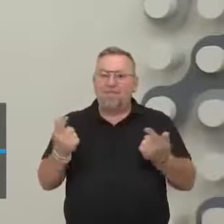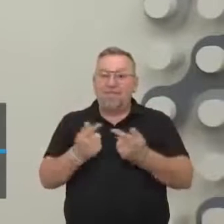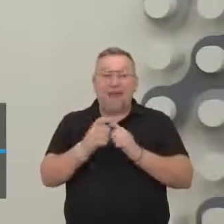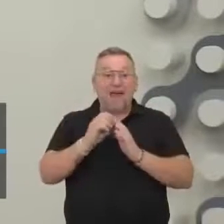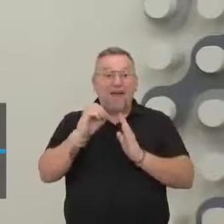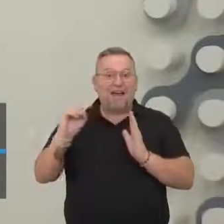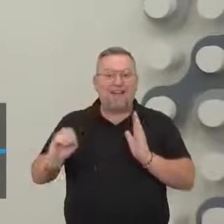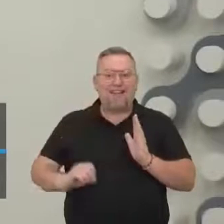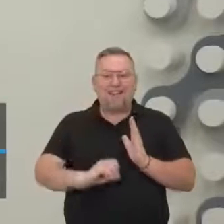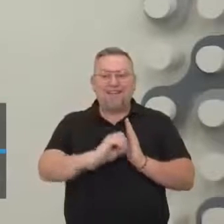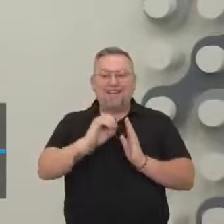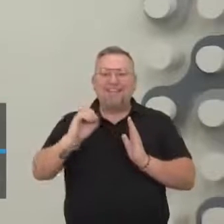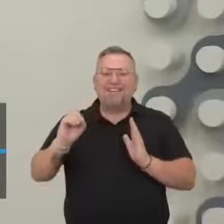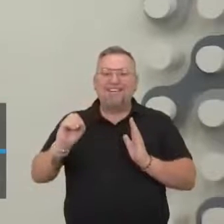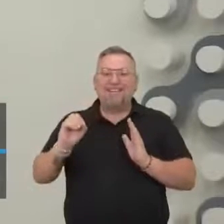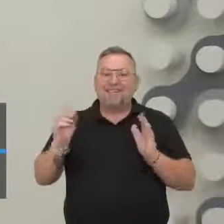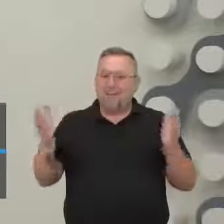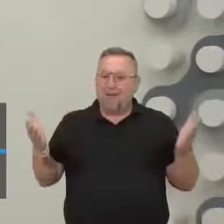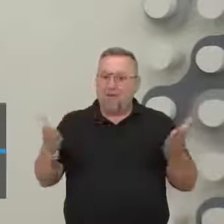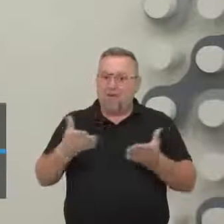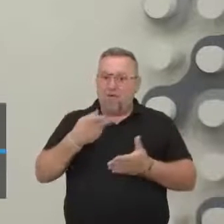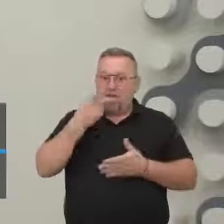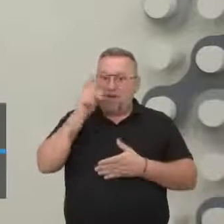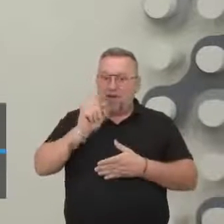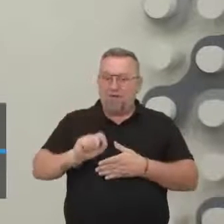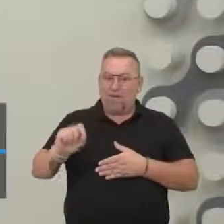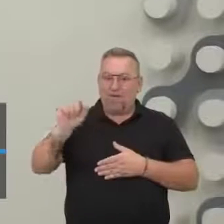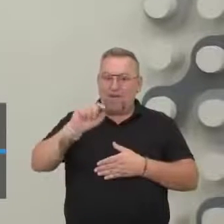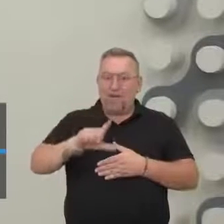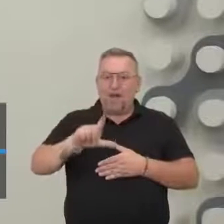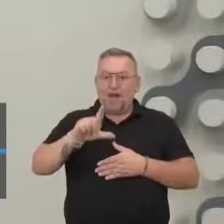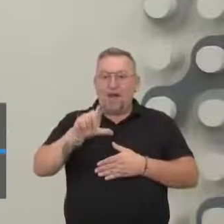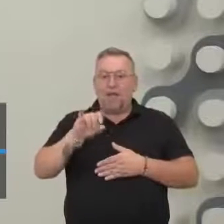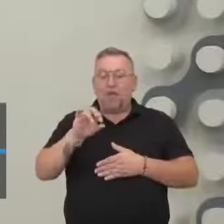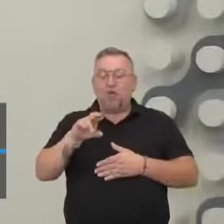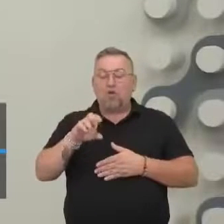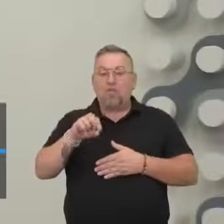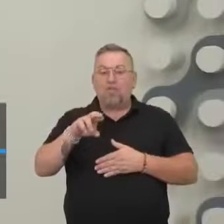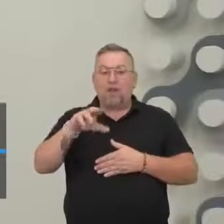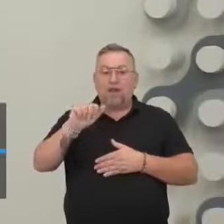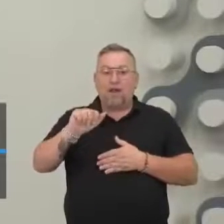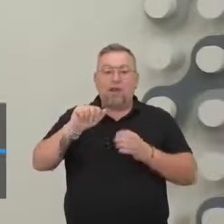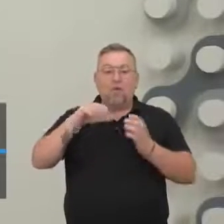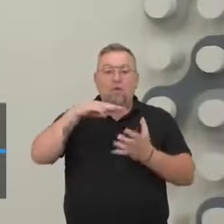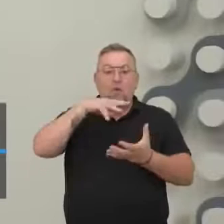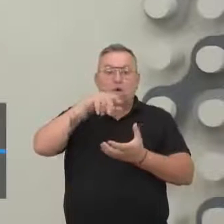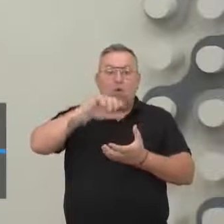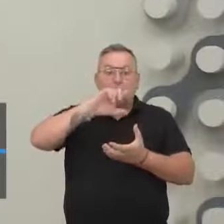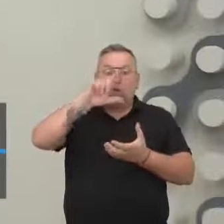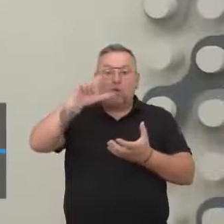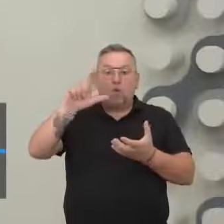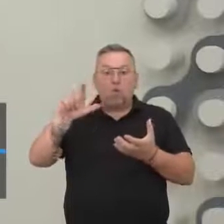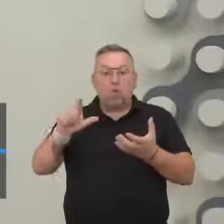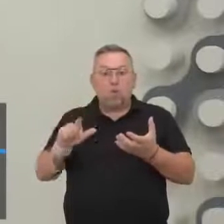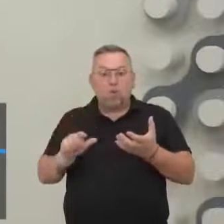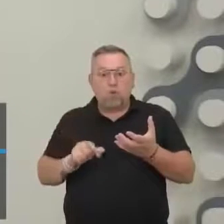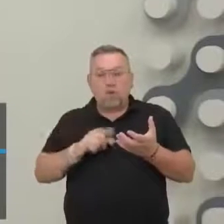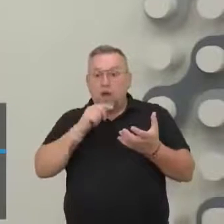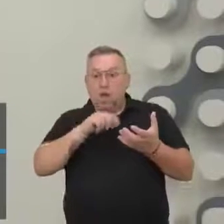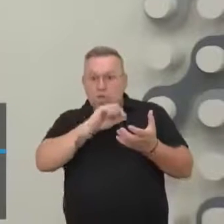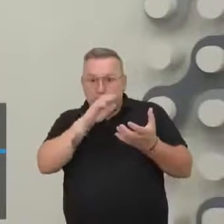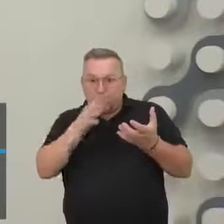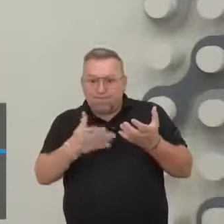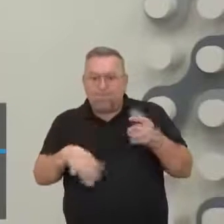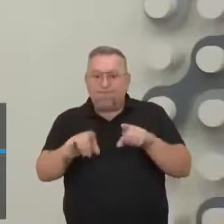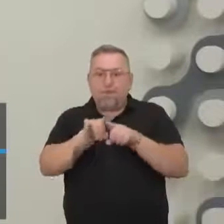Mídias. Hoje, então, a gente vai falar um pouquinho aí sobre litosfera e os processos exógenos e endógenos do planeta. E é claro, para